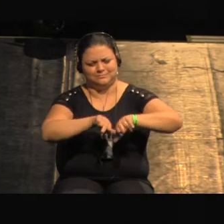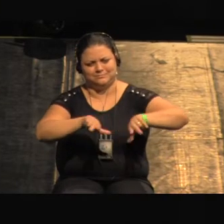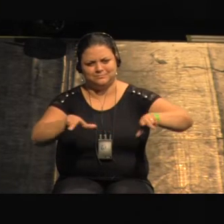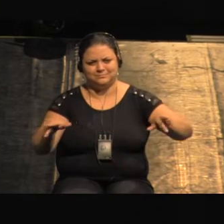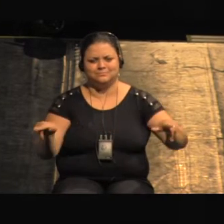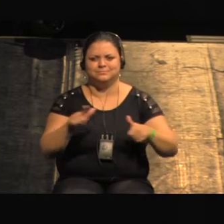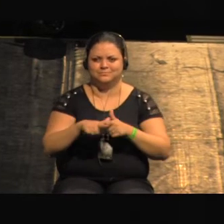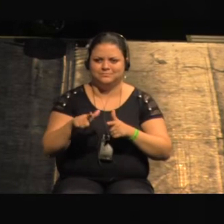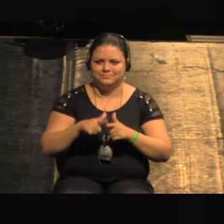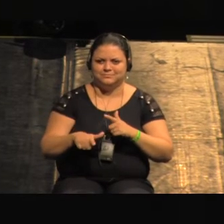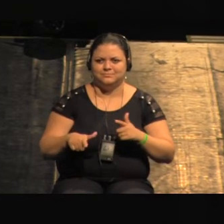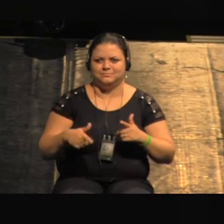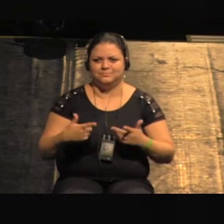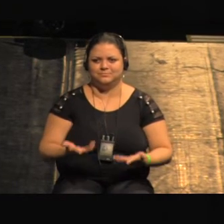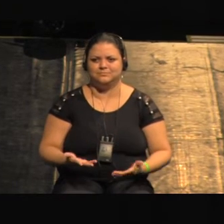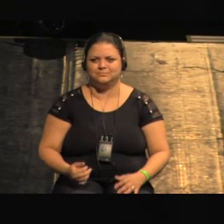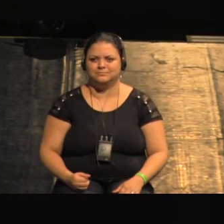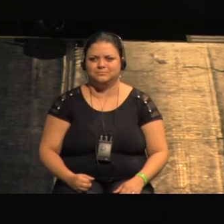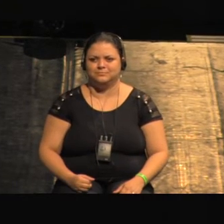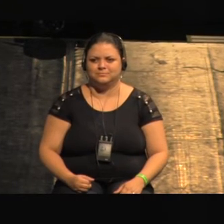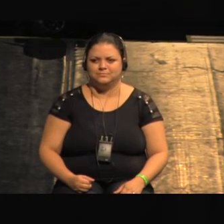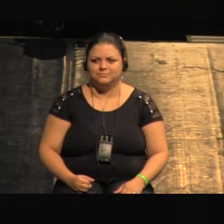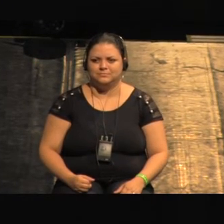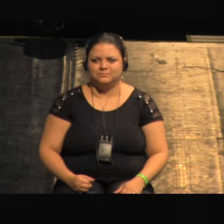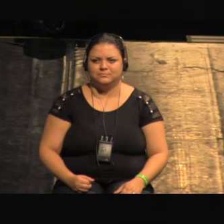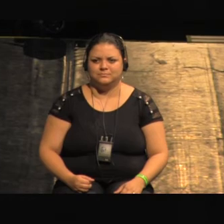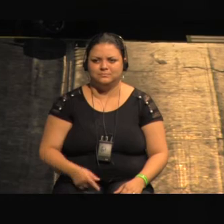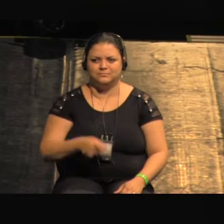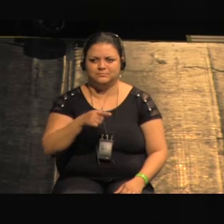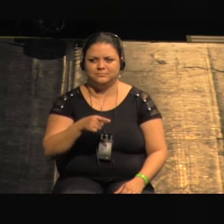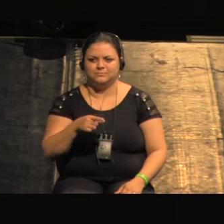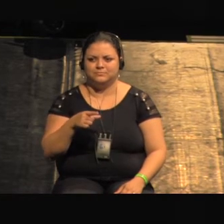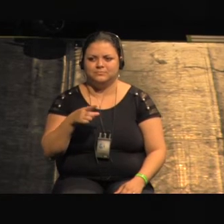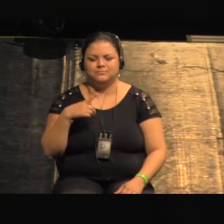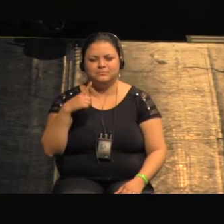diferentes, e quando você está nesse